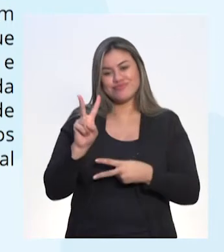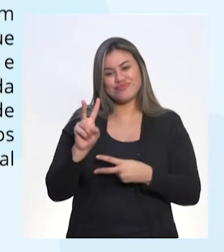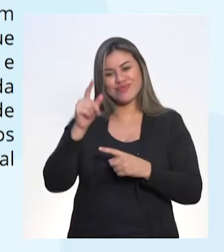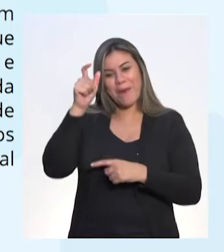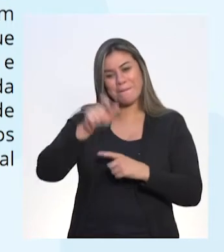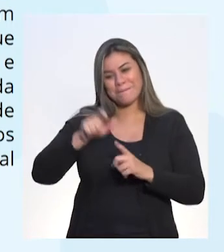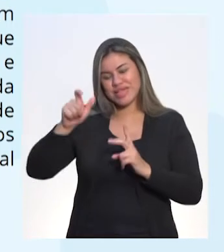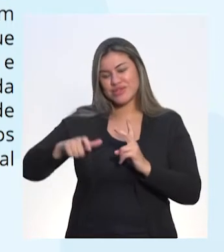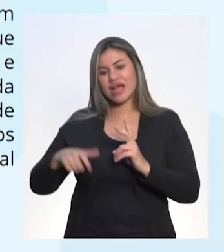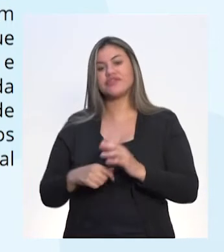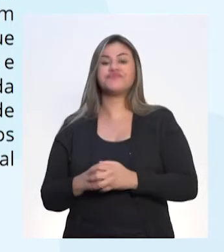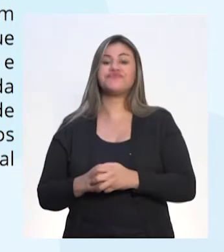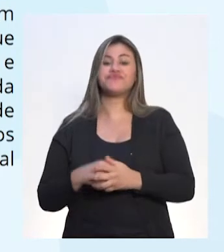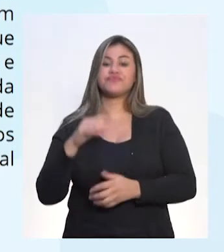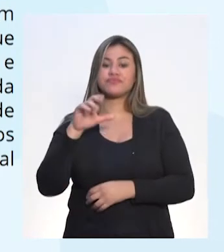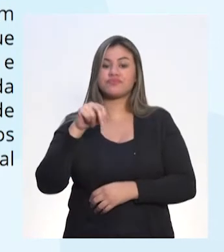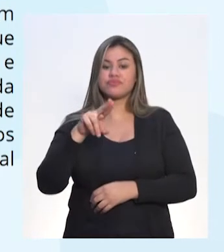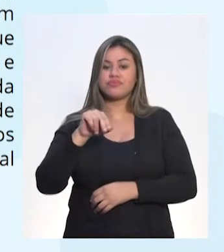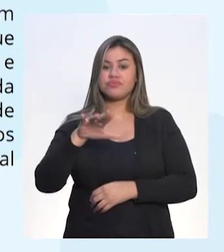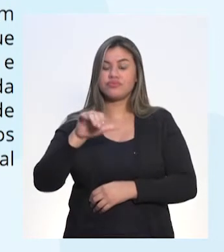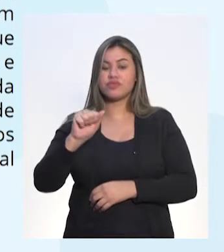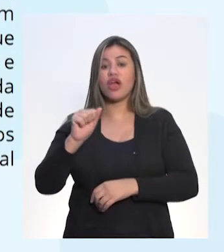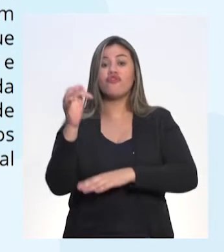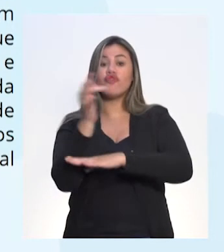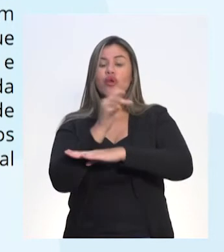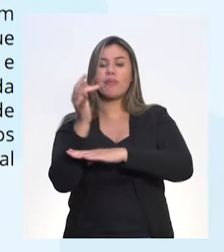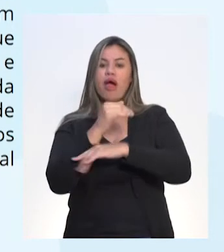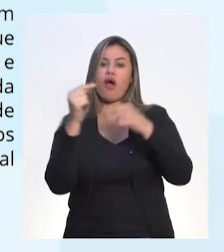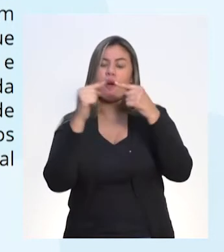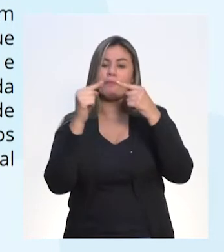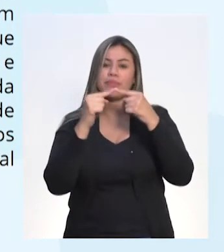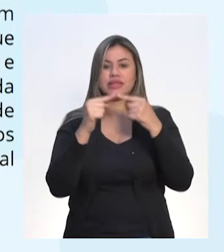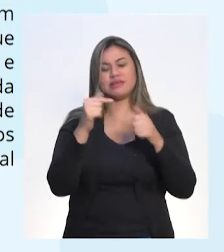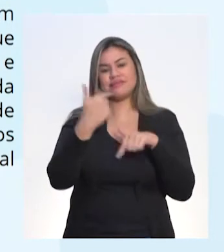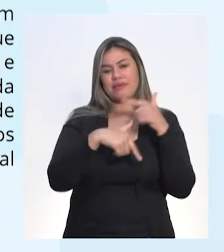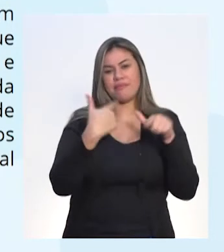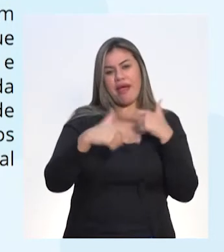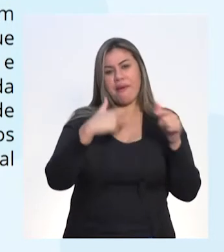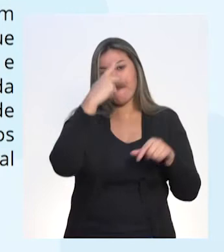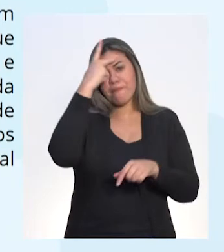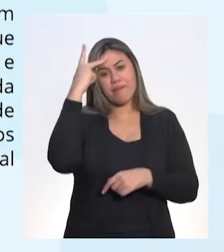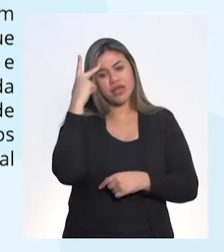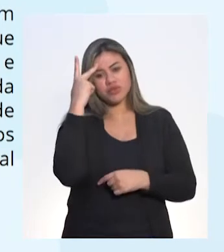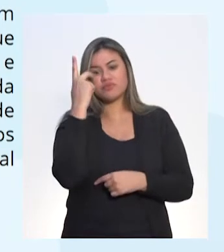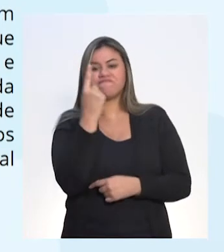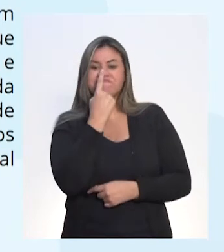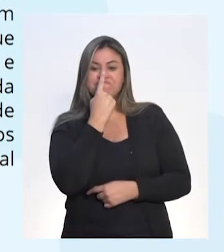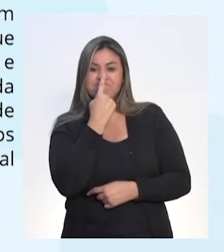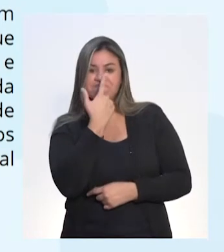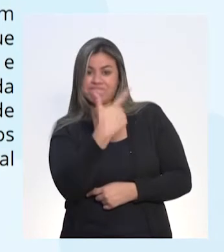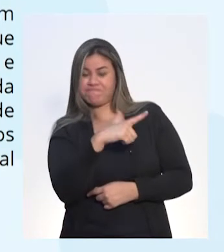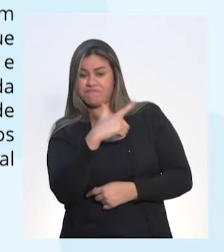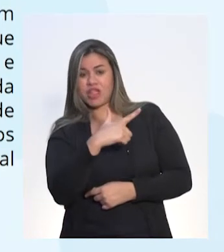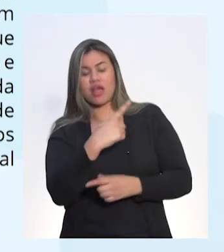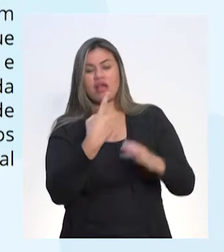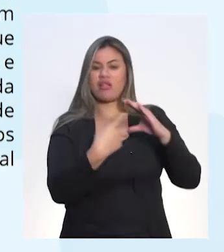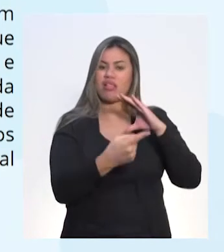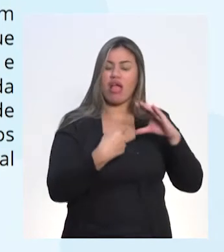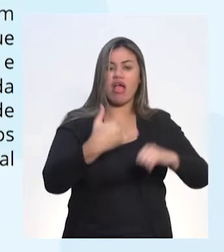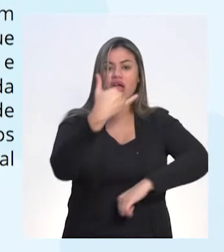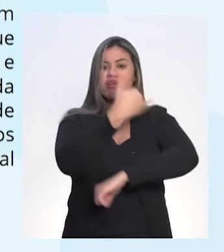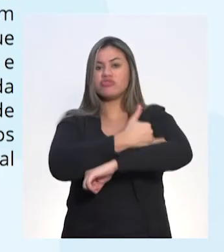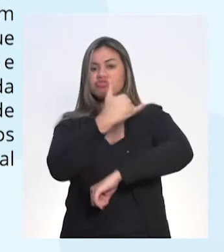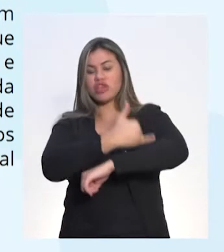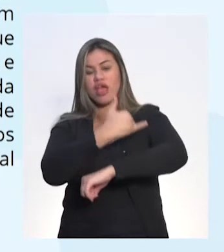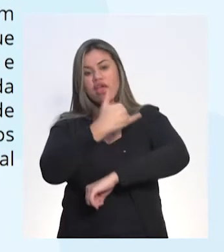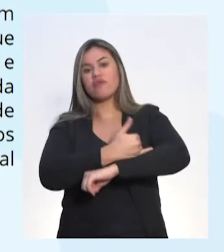canônica formal sendo utilizada no ambiente de trabalho ao lidar com pessoas com quem não expressamos afinidade, como clientes, chefes, e na